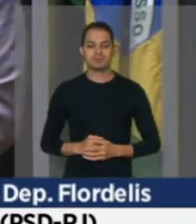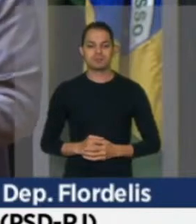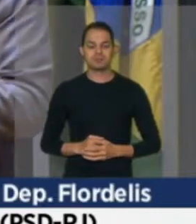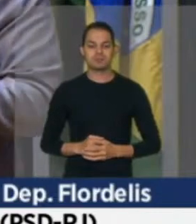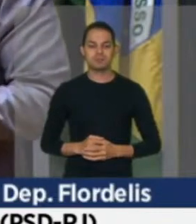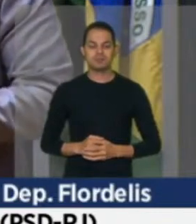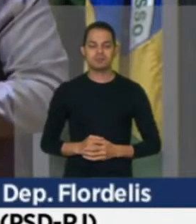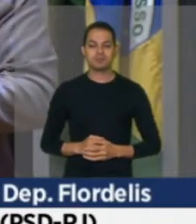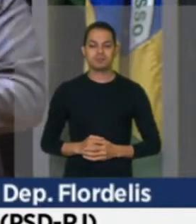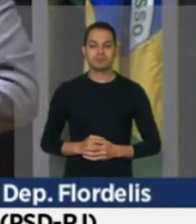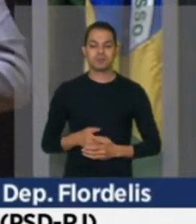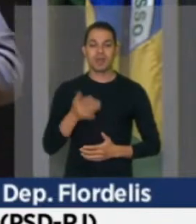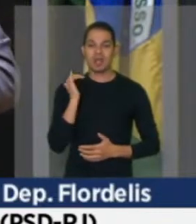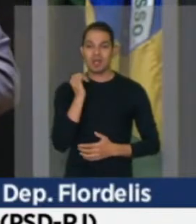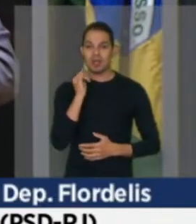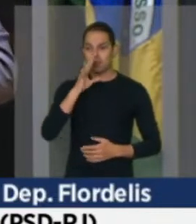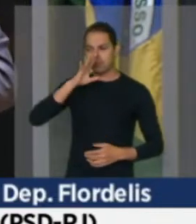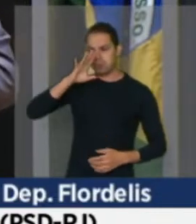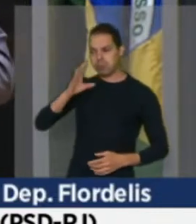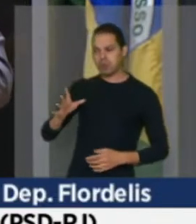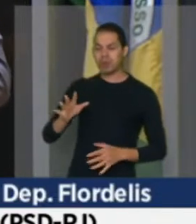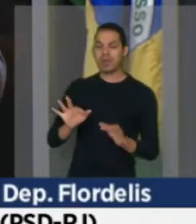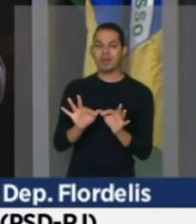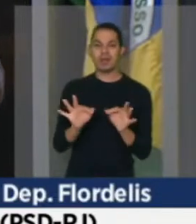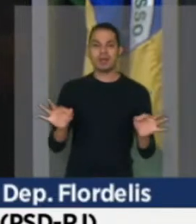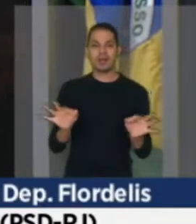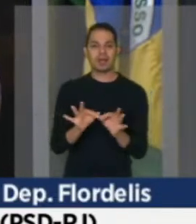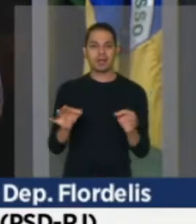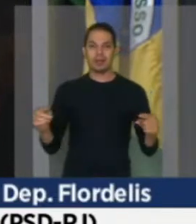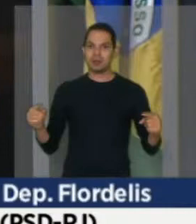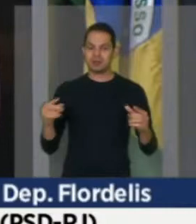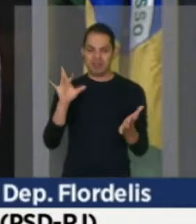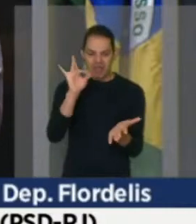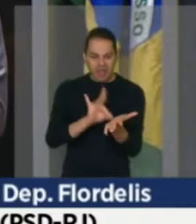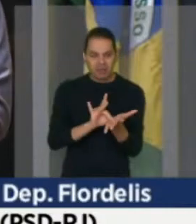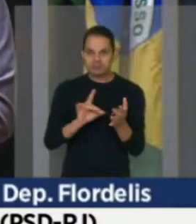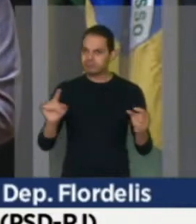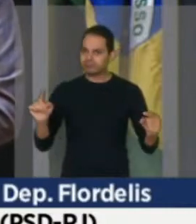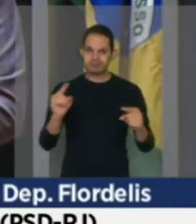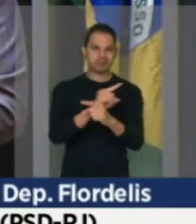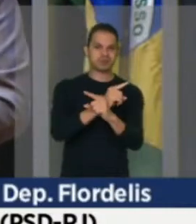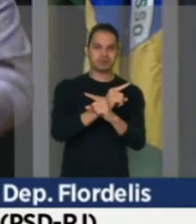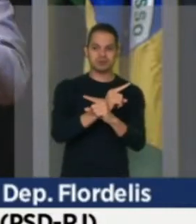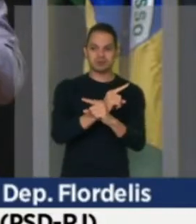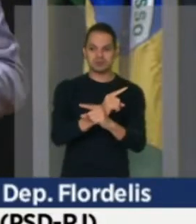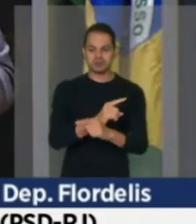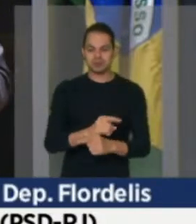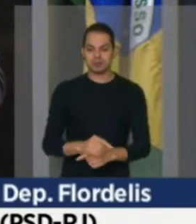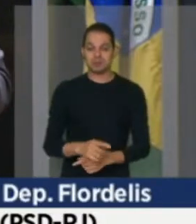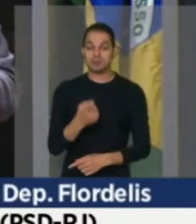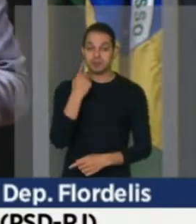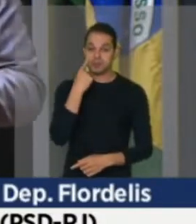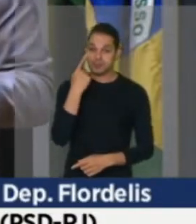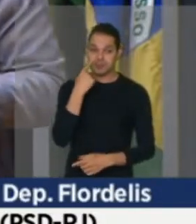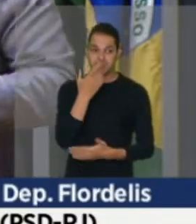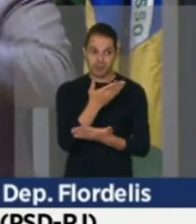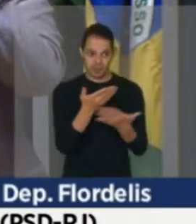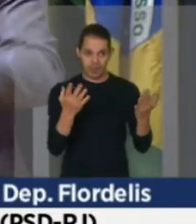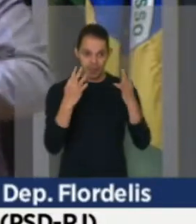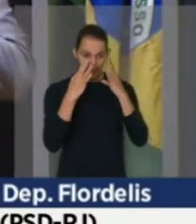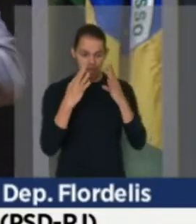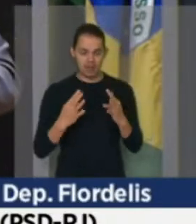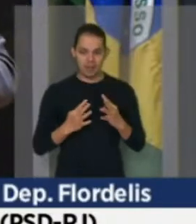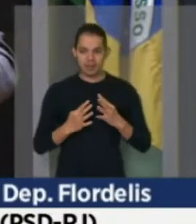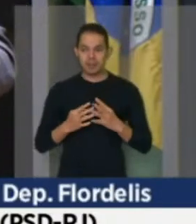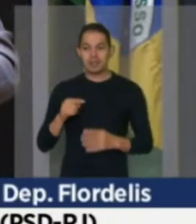Essa versão acusatória, simplesmente, ela não corresponde à realidade. Vejam, excelências, nós